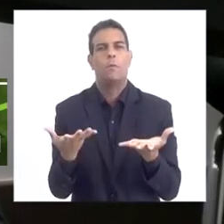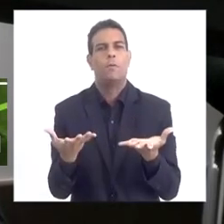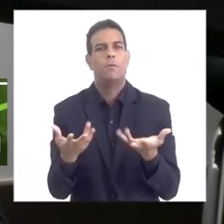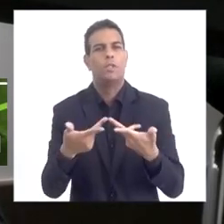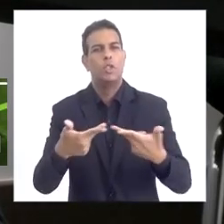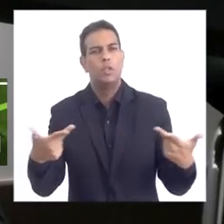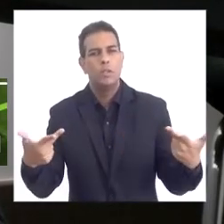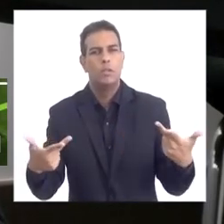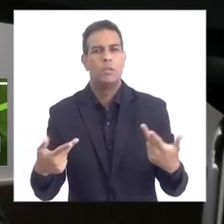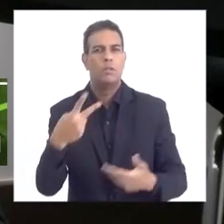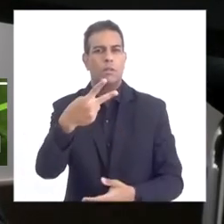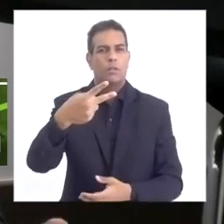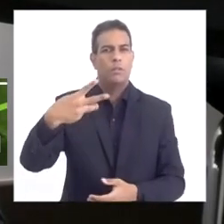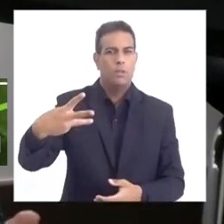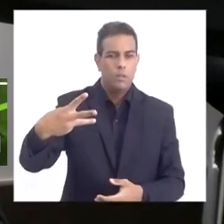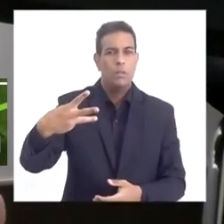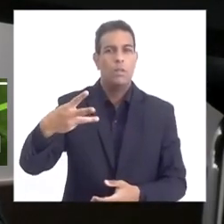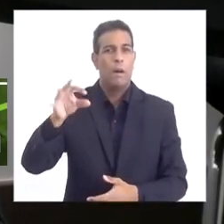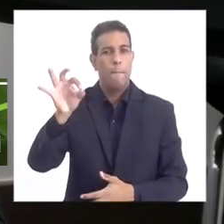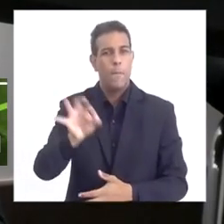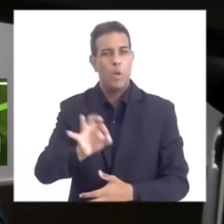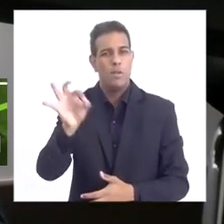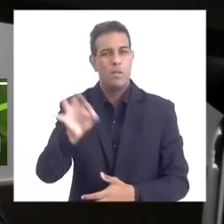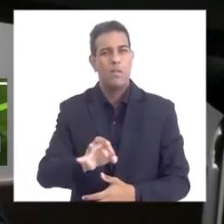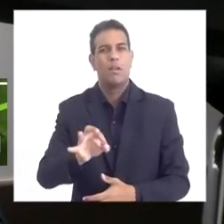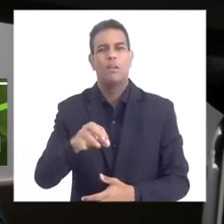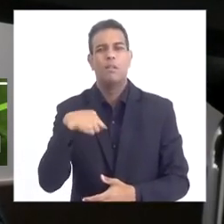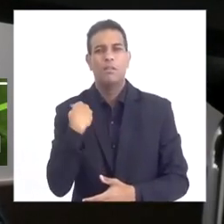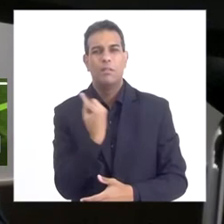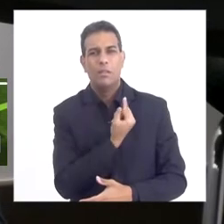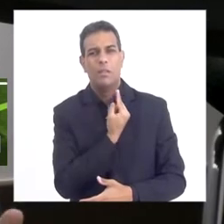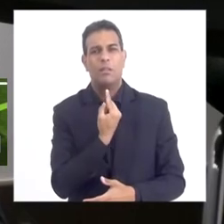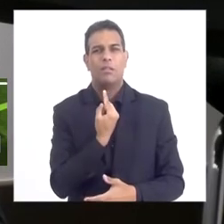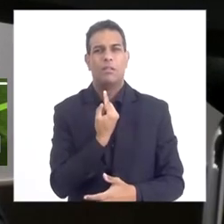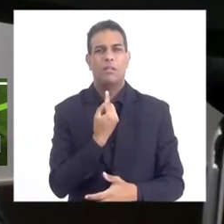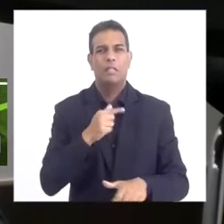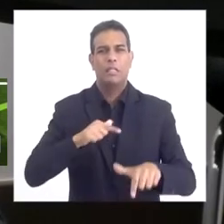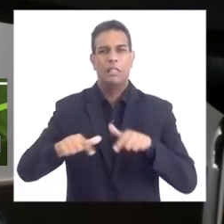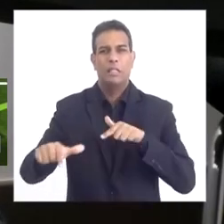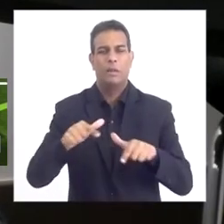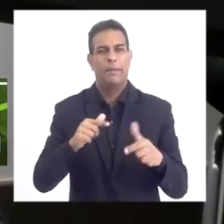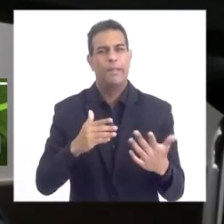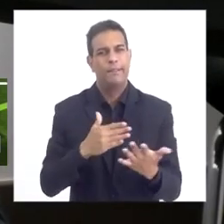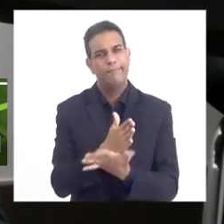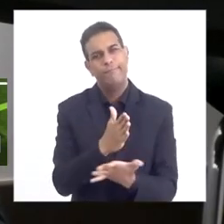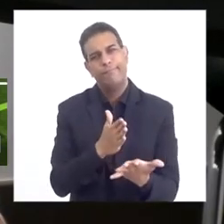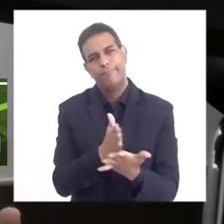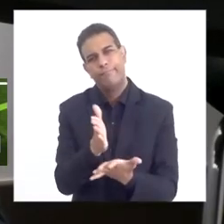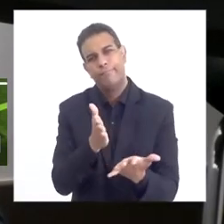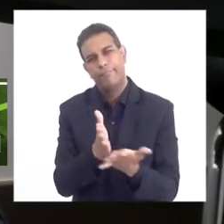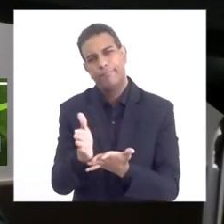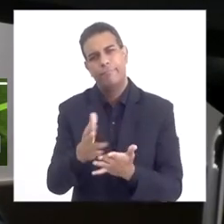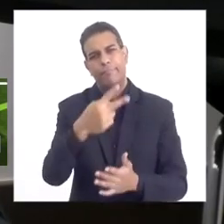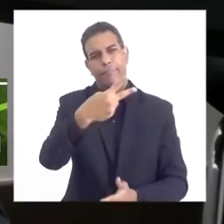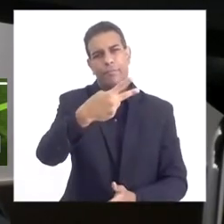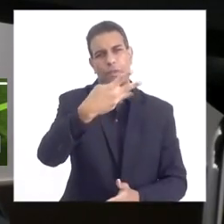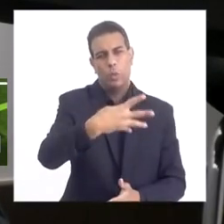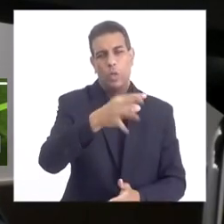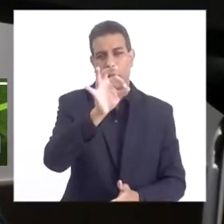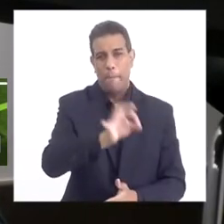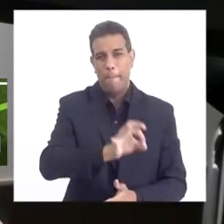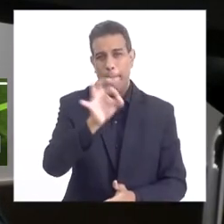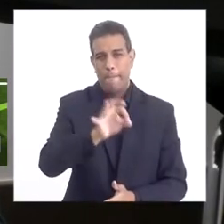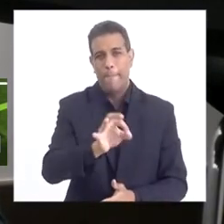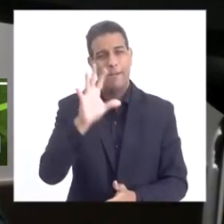alguma coisa entre 23% e 26%. Vamos trabalhar com o número par, que é sempre mais fácil. 24%.